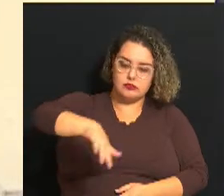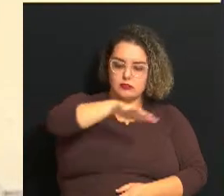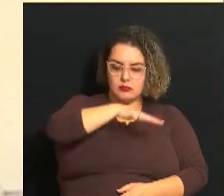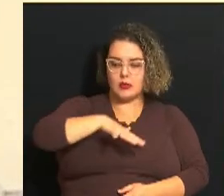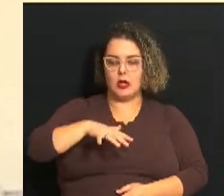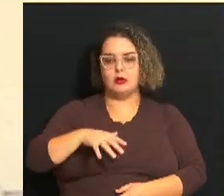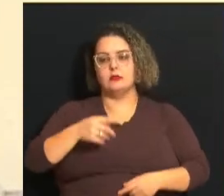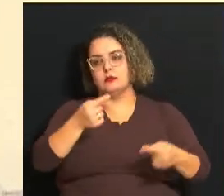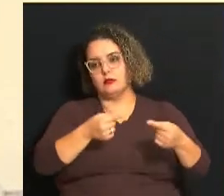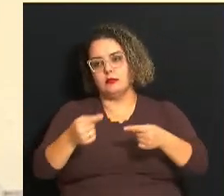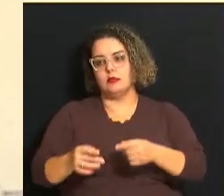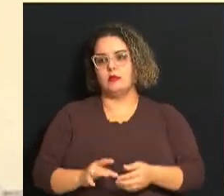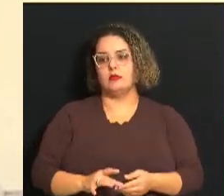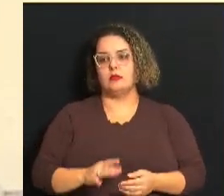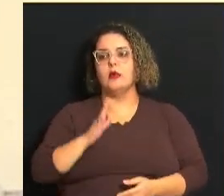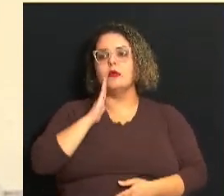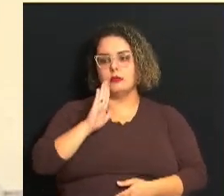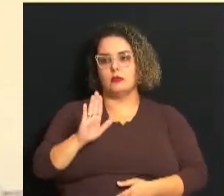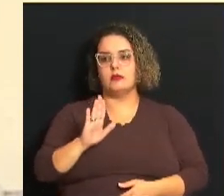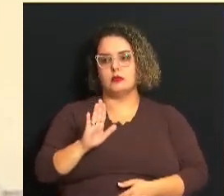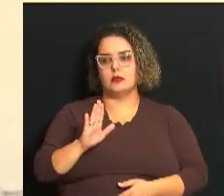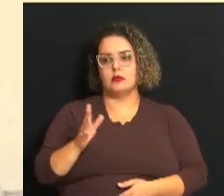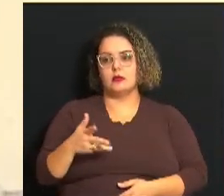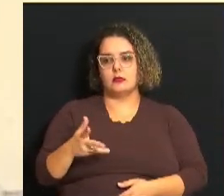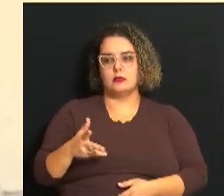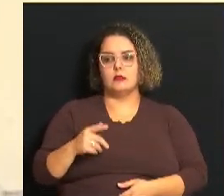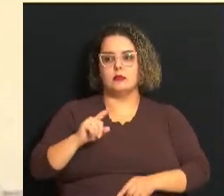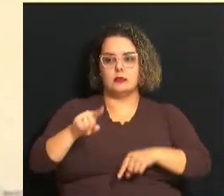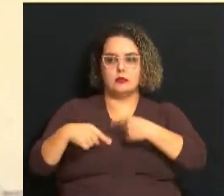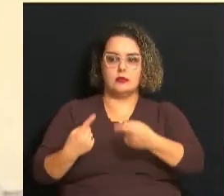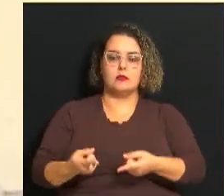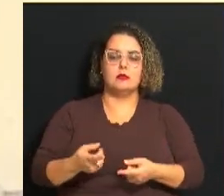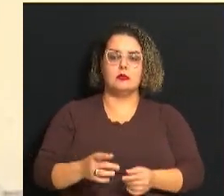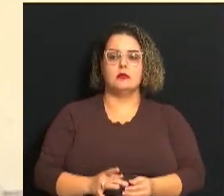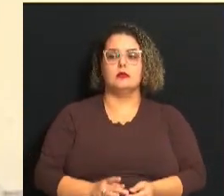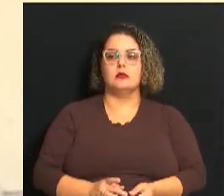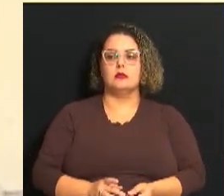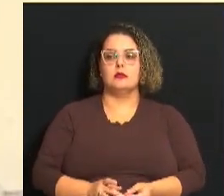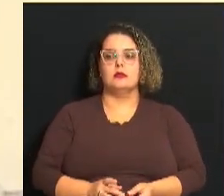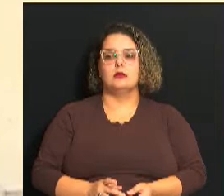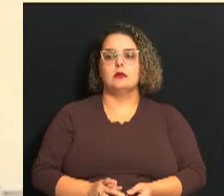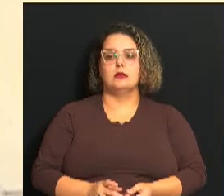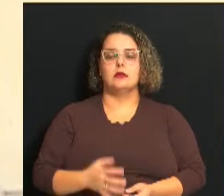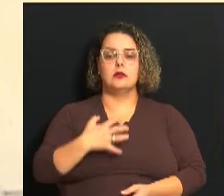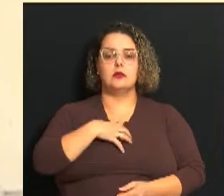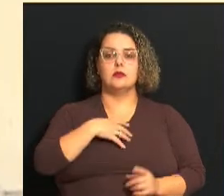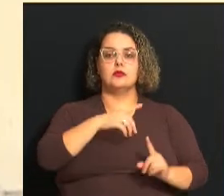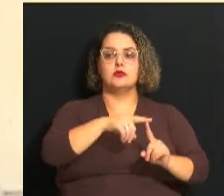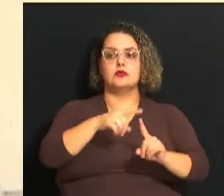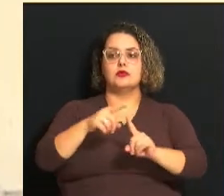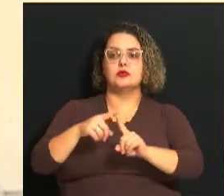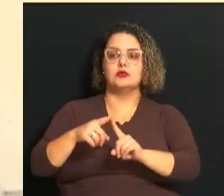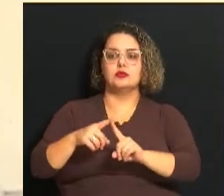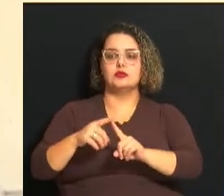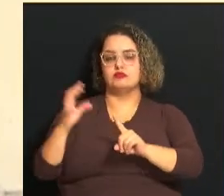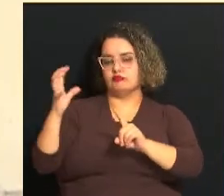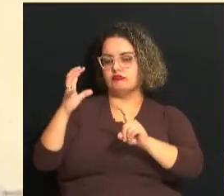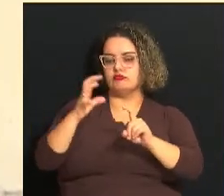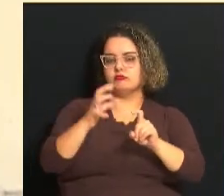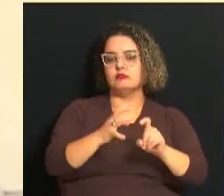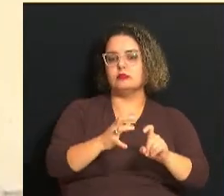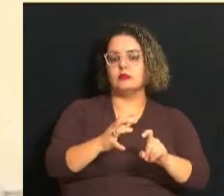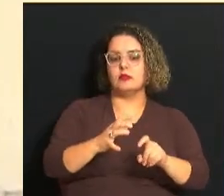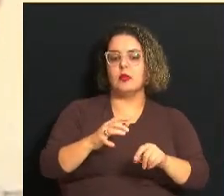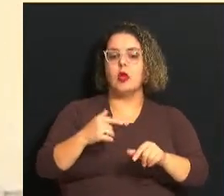é vou mais eu prometo que já vou adiantar para a gente passar a palavra é formas e tipos de assédio a gente para o trabalhador